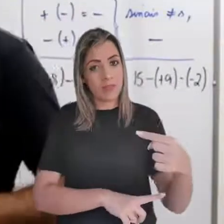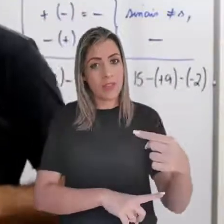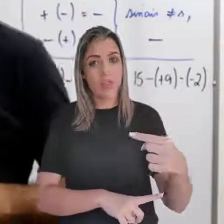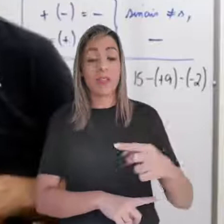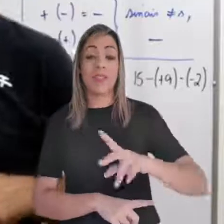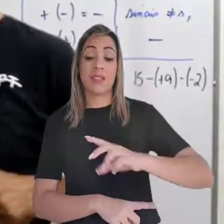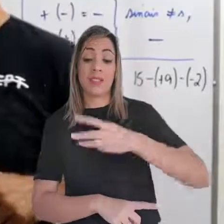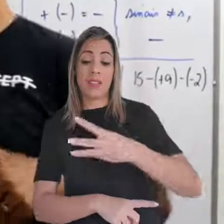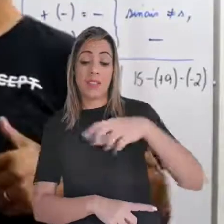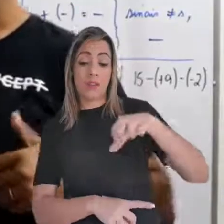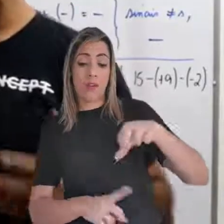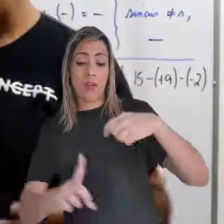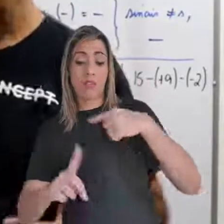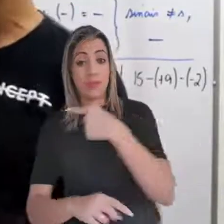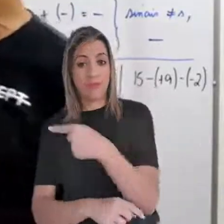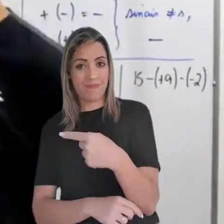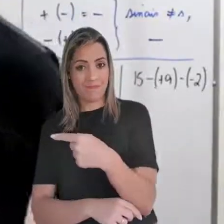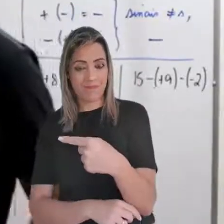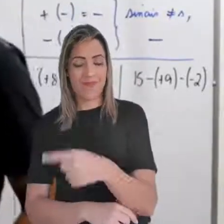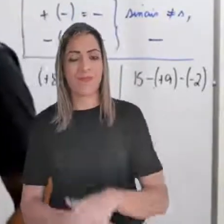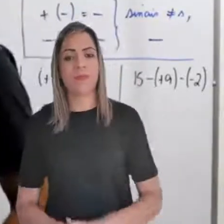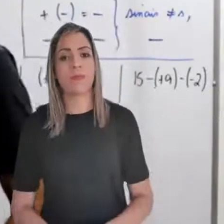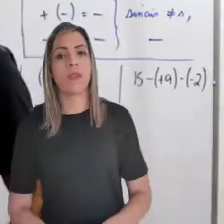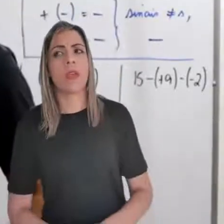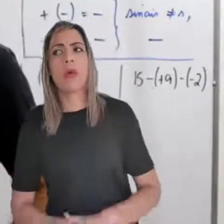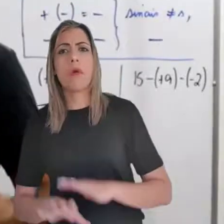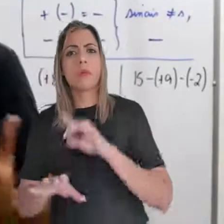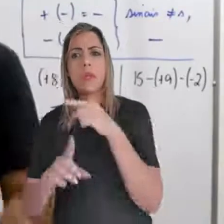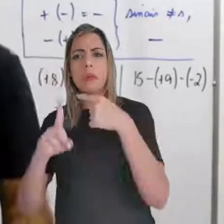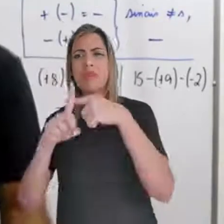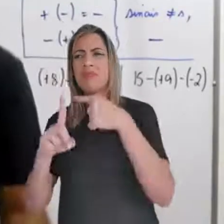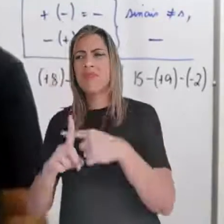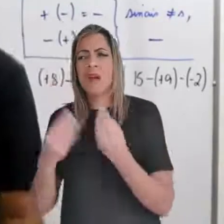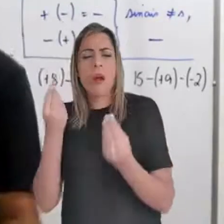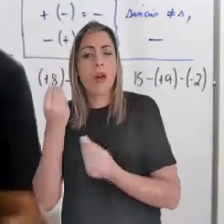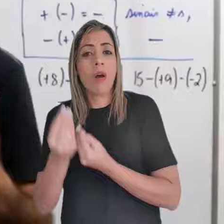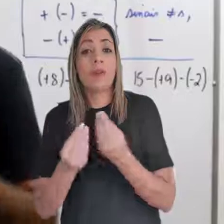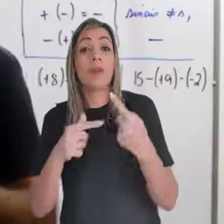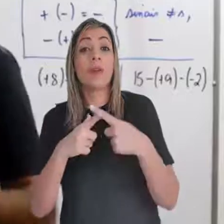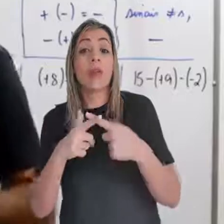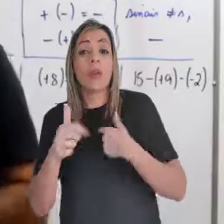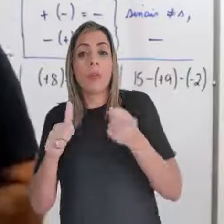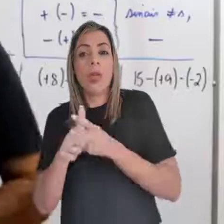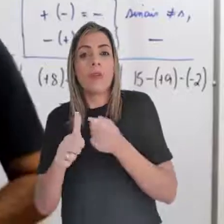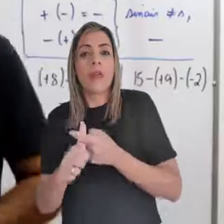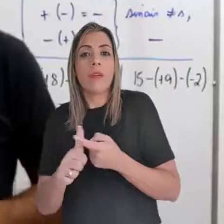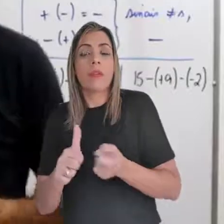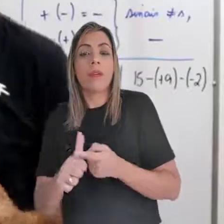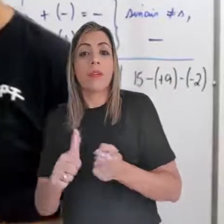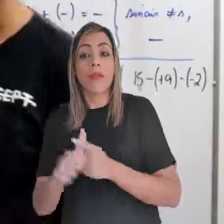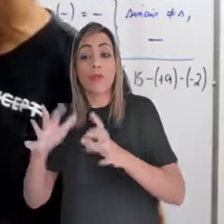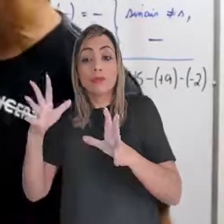mesmo não aparecendo o sinal de mais, aqui você tem que somar uma dívida de 20 com uma dívida